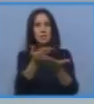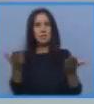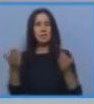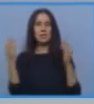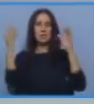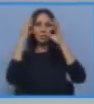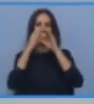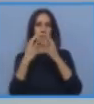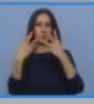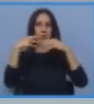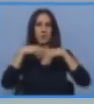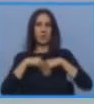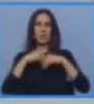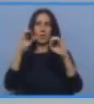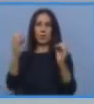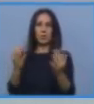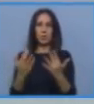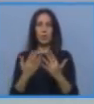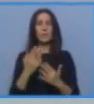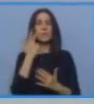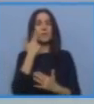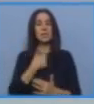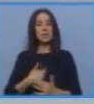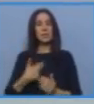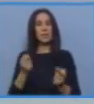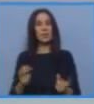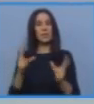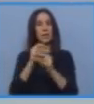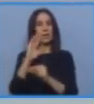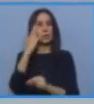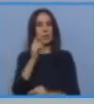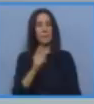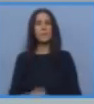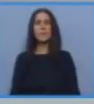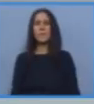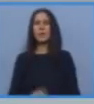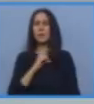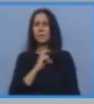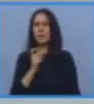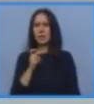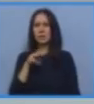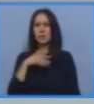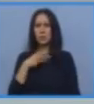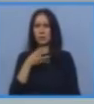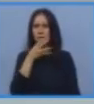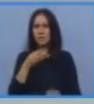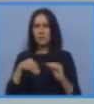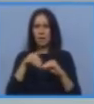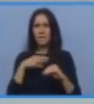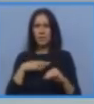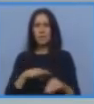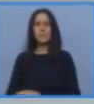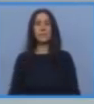Espírito. E essa é a grande novidade da vida cristã. E acrescentar ao Padre Armindo? Só para dizer